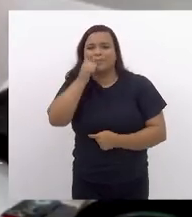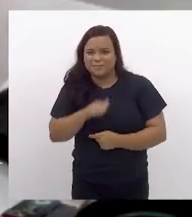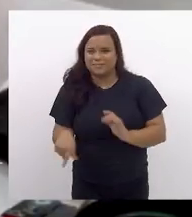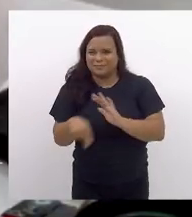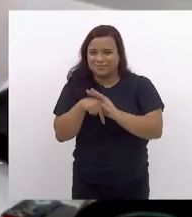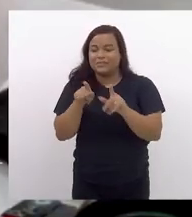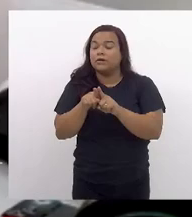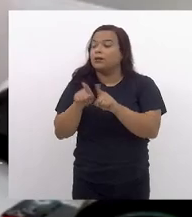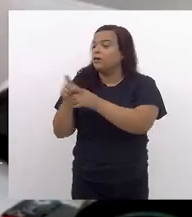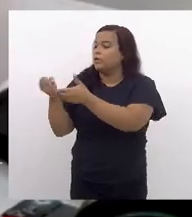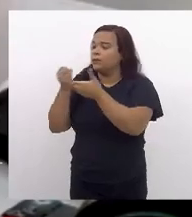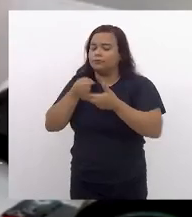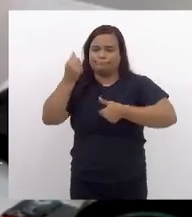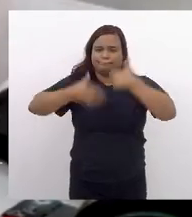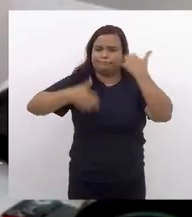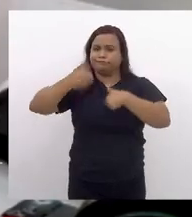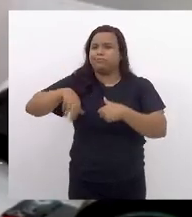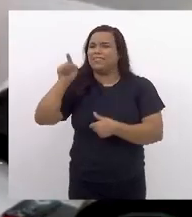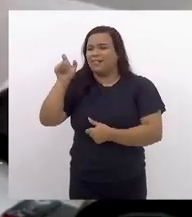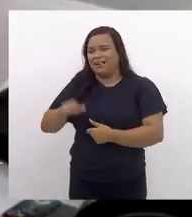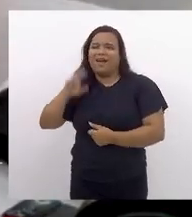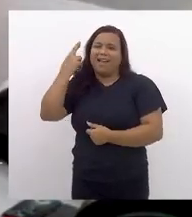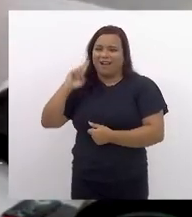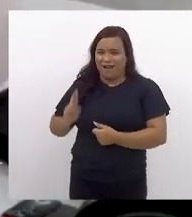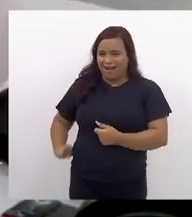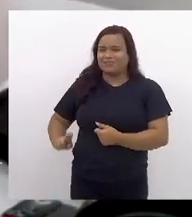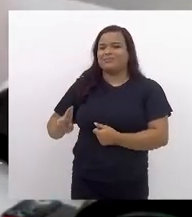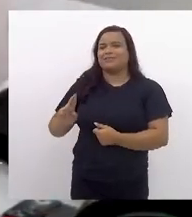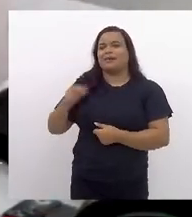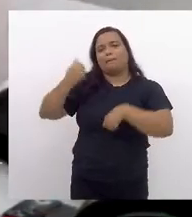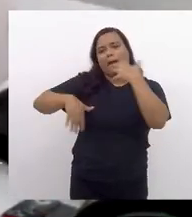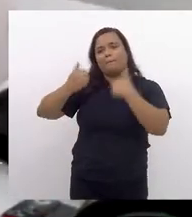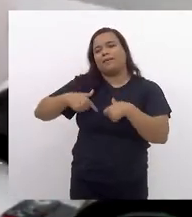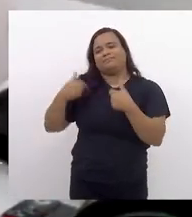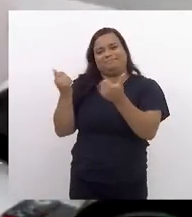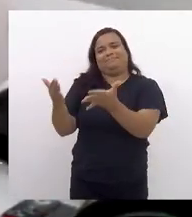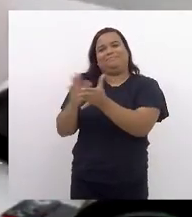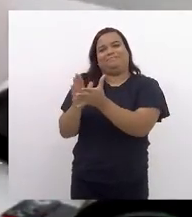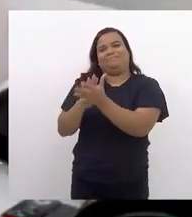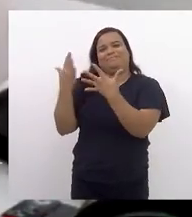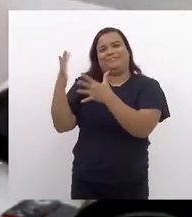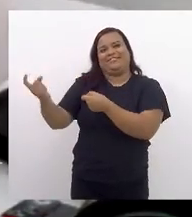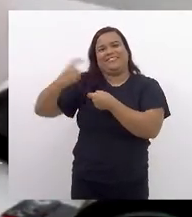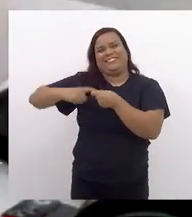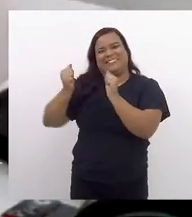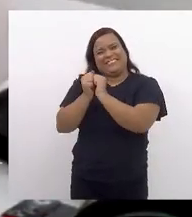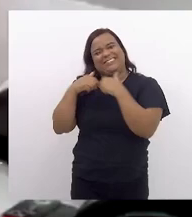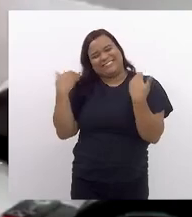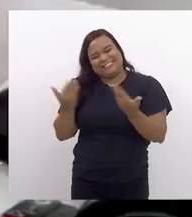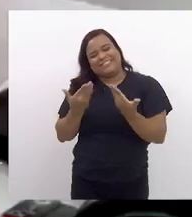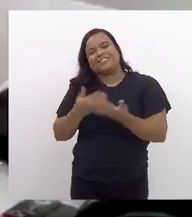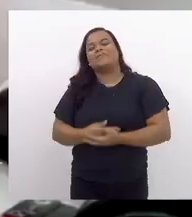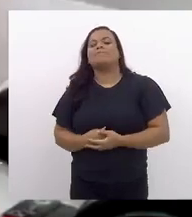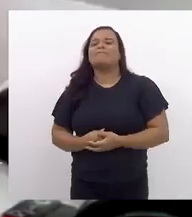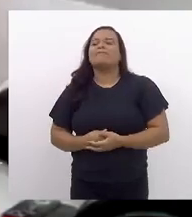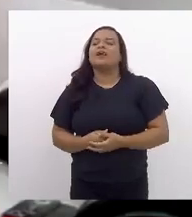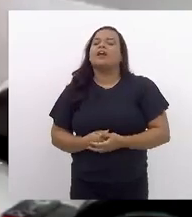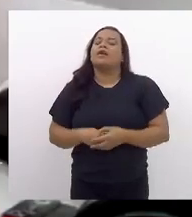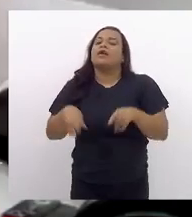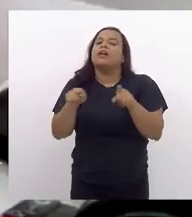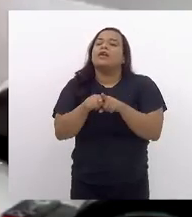pela deputada Renata Souza, já parabenizando ela, que está aqui de volta com a gente, e